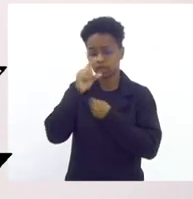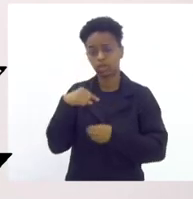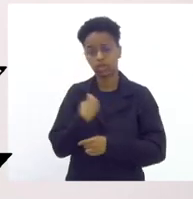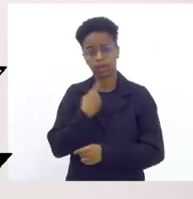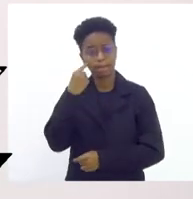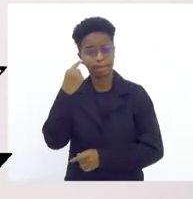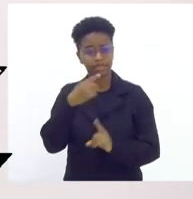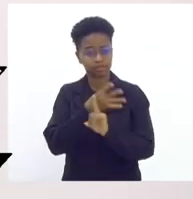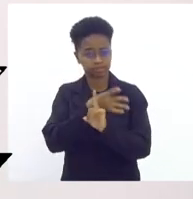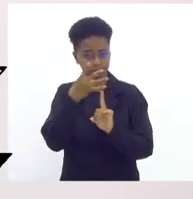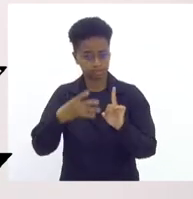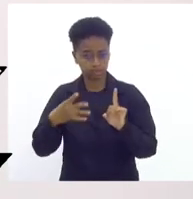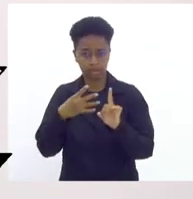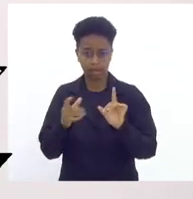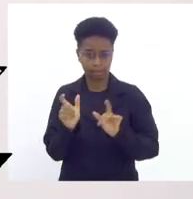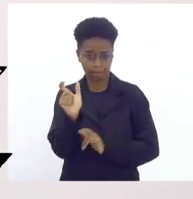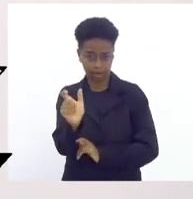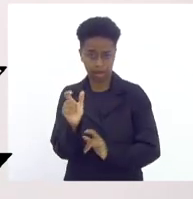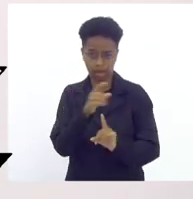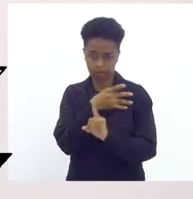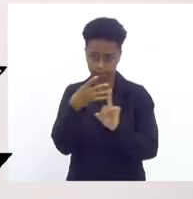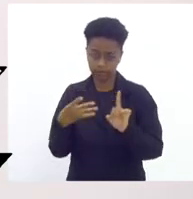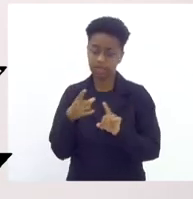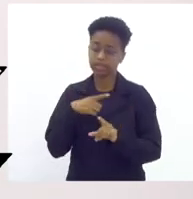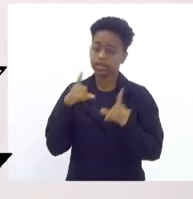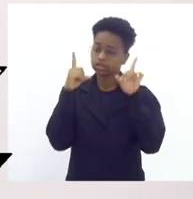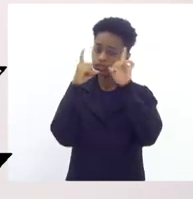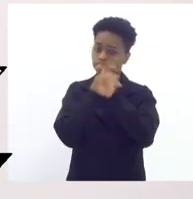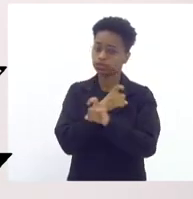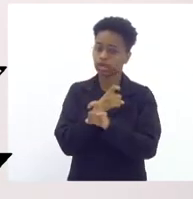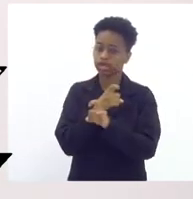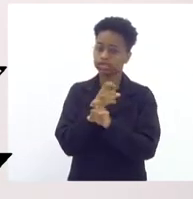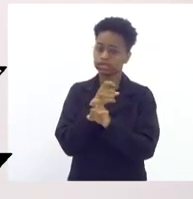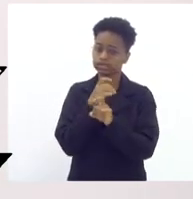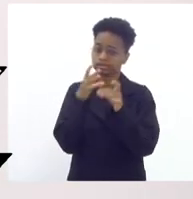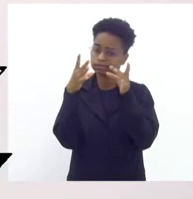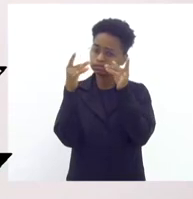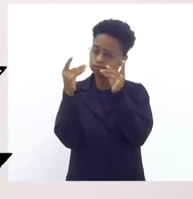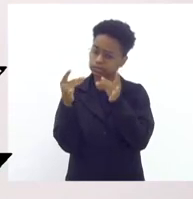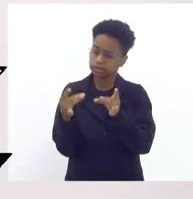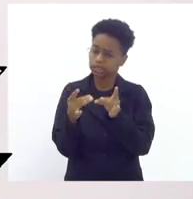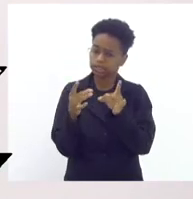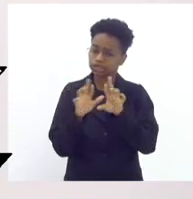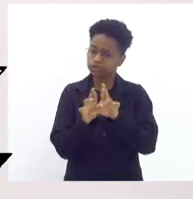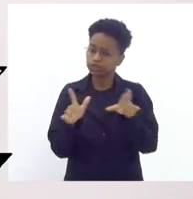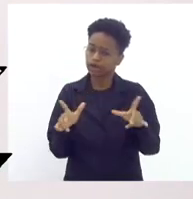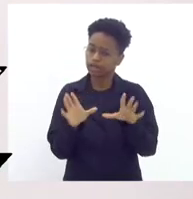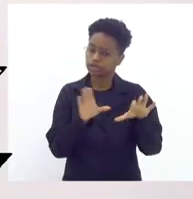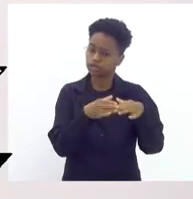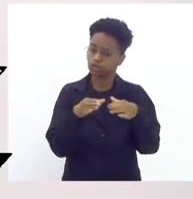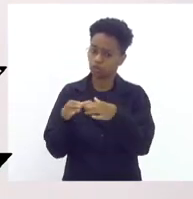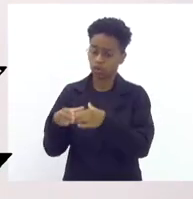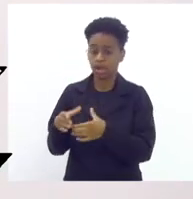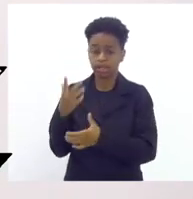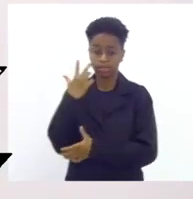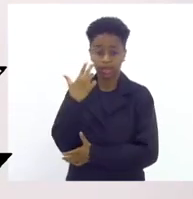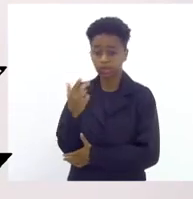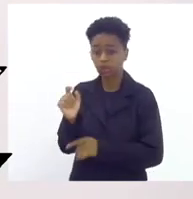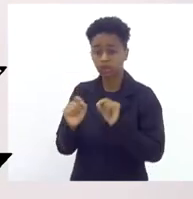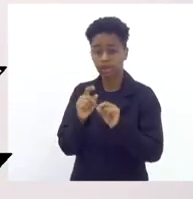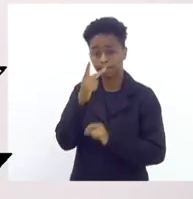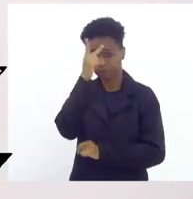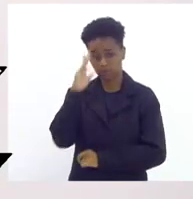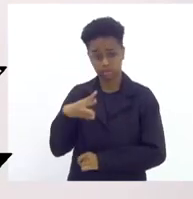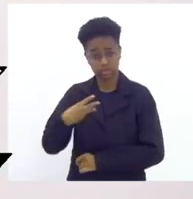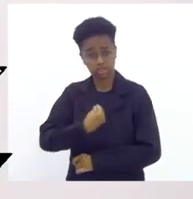lgbtqia+ dificuldades que são muito particulares de cada grupo né É comum que pessoas transmigrantes sofram